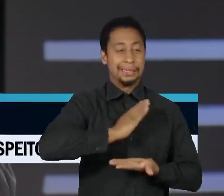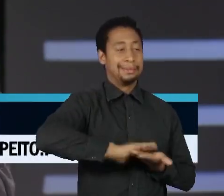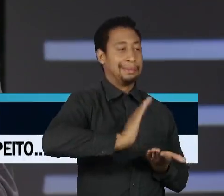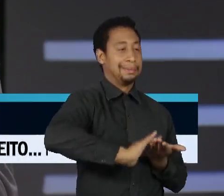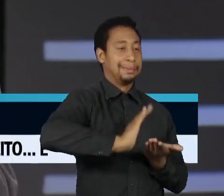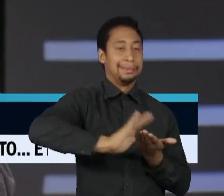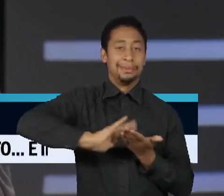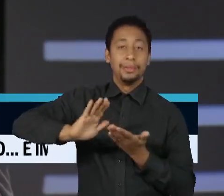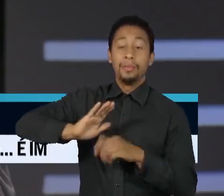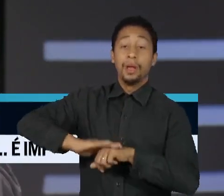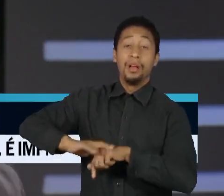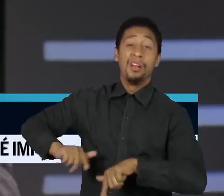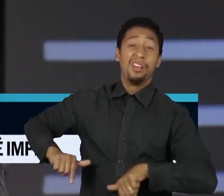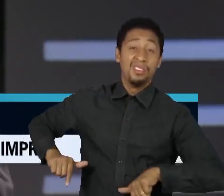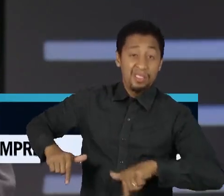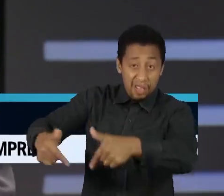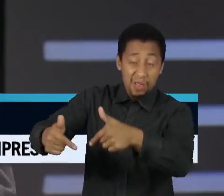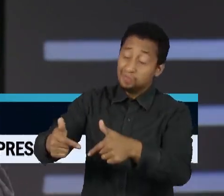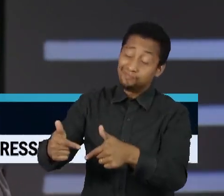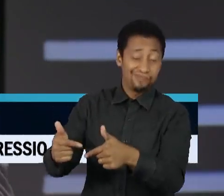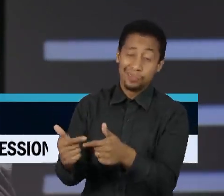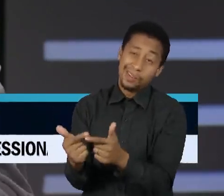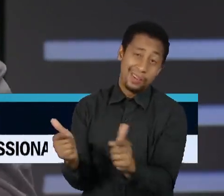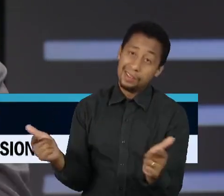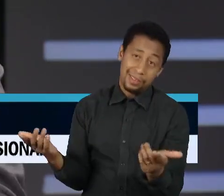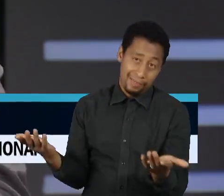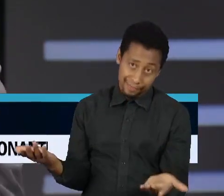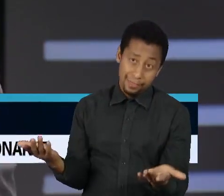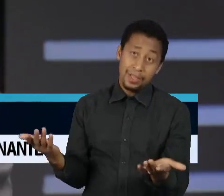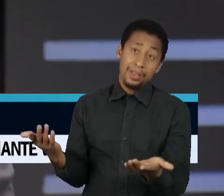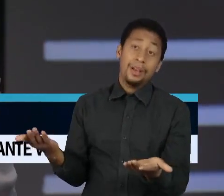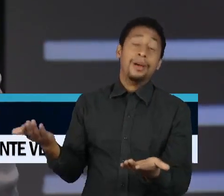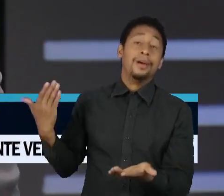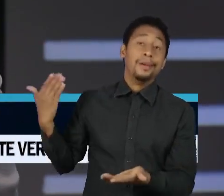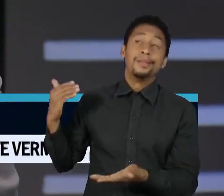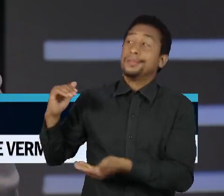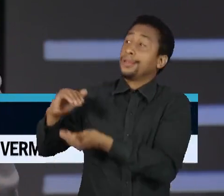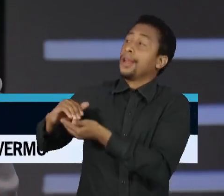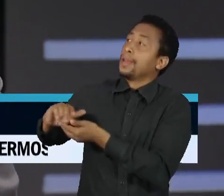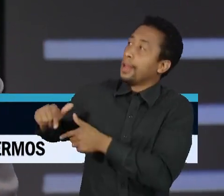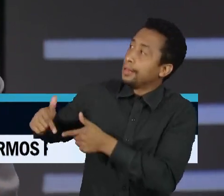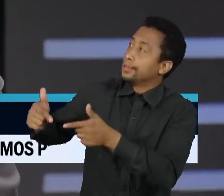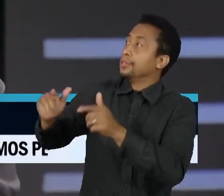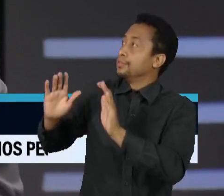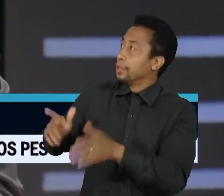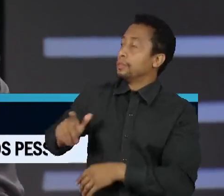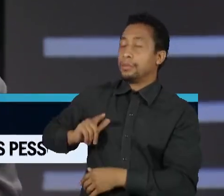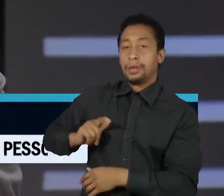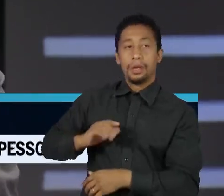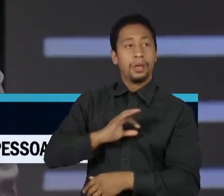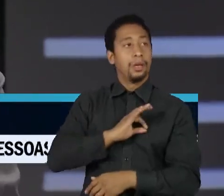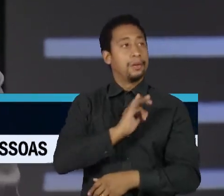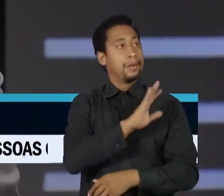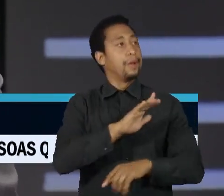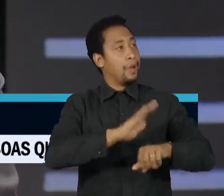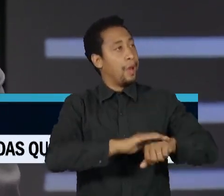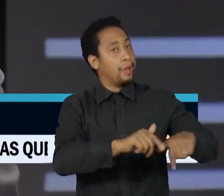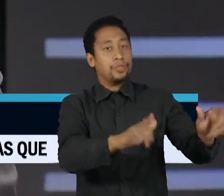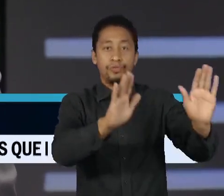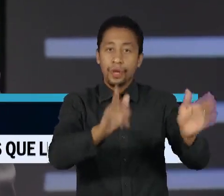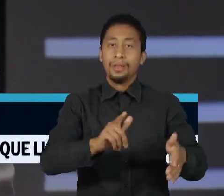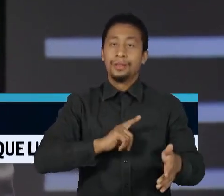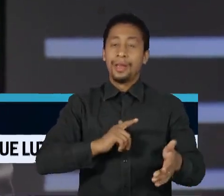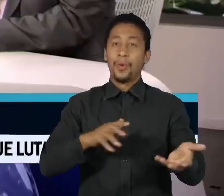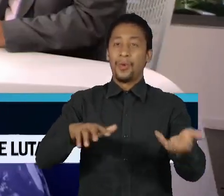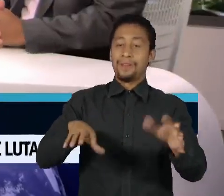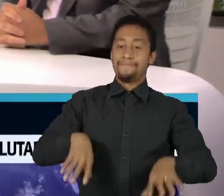muita coisa em troca do que já seria feito pelo Supremo Tribunal Federal ou pela Polícia Federal que estava investigando esse sim a sério o